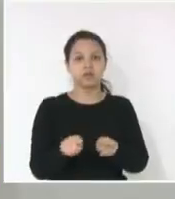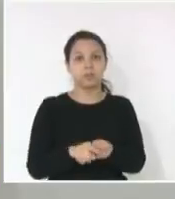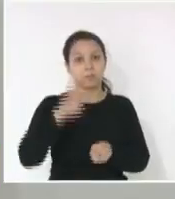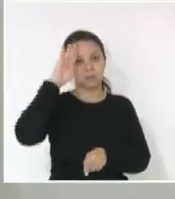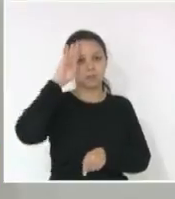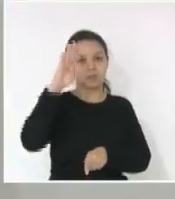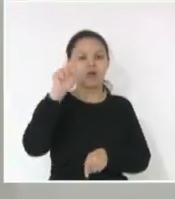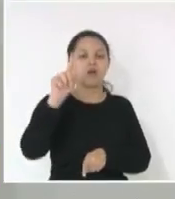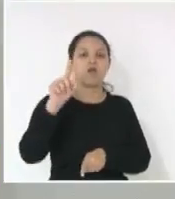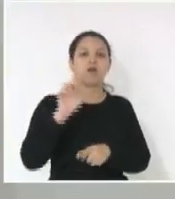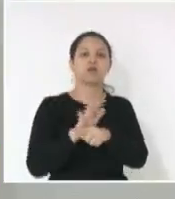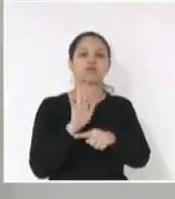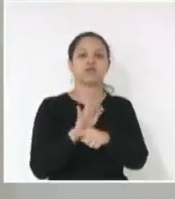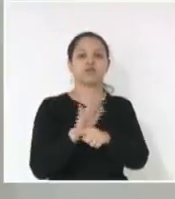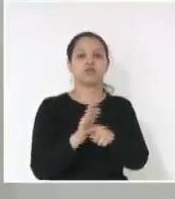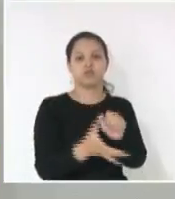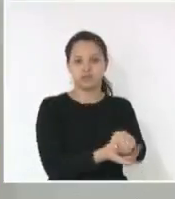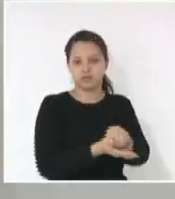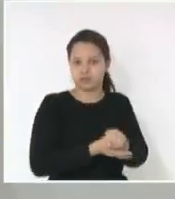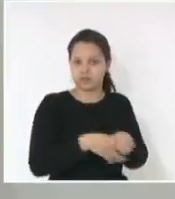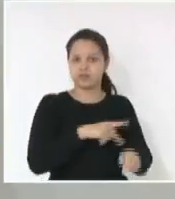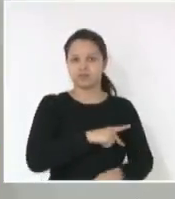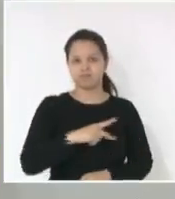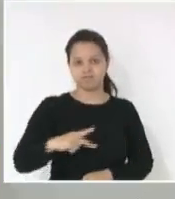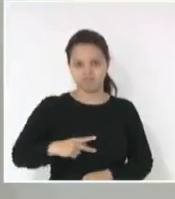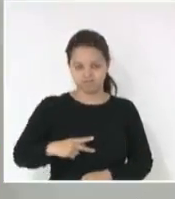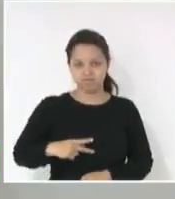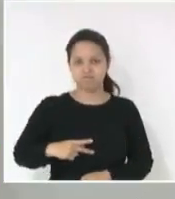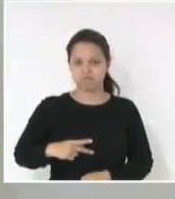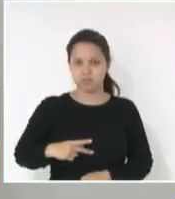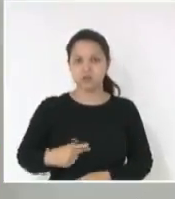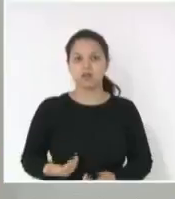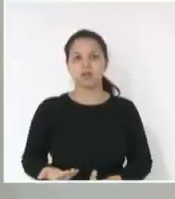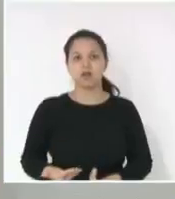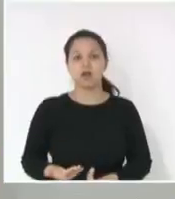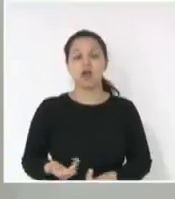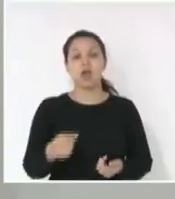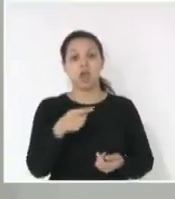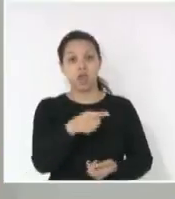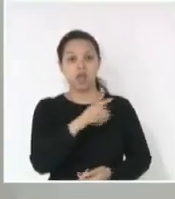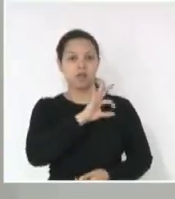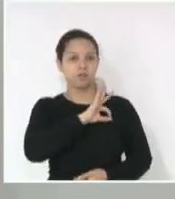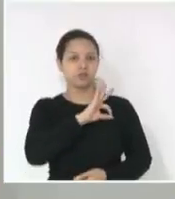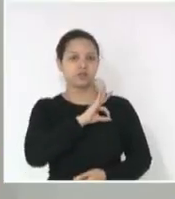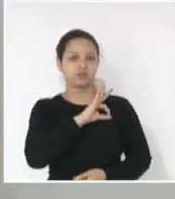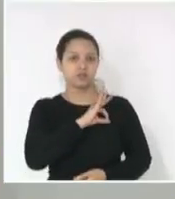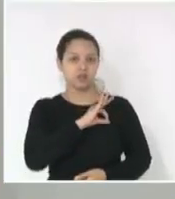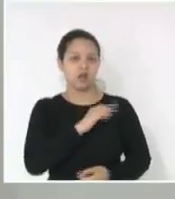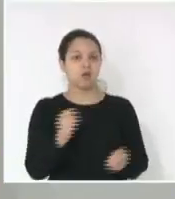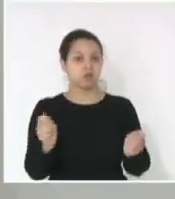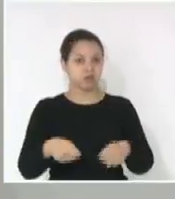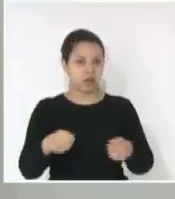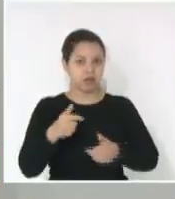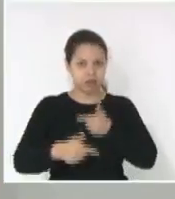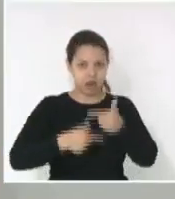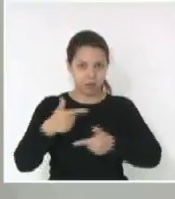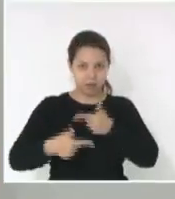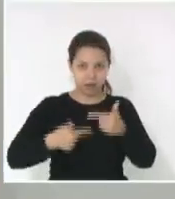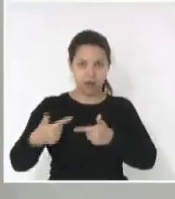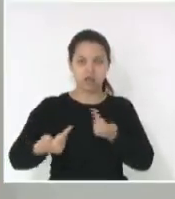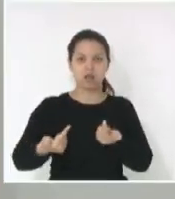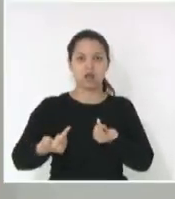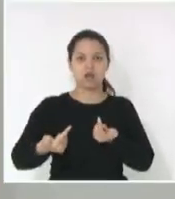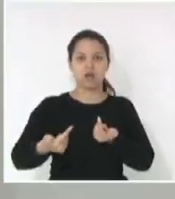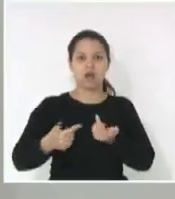pública, no sentido de permitir que o policial seja promovido mesmo